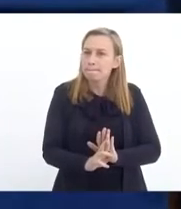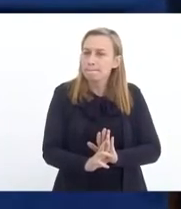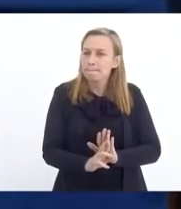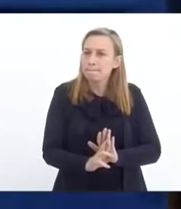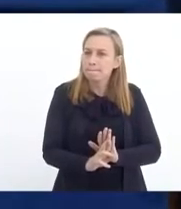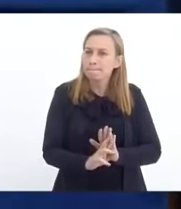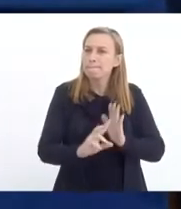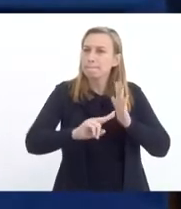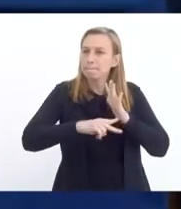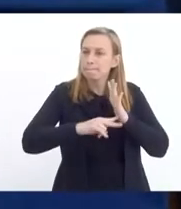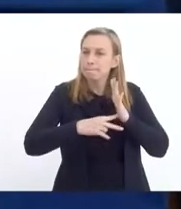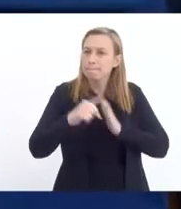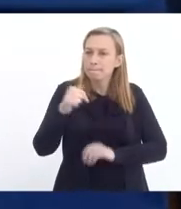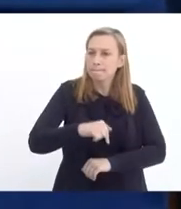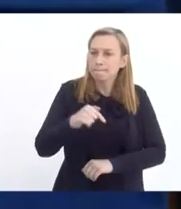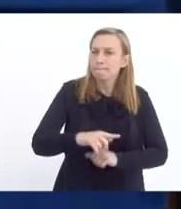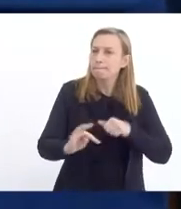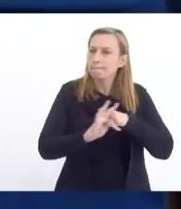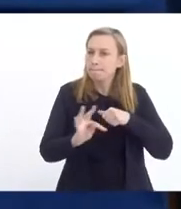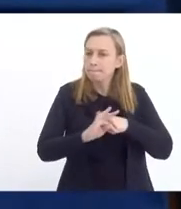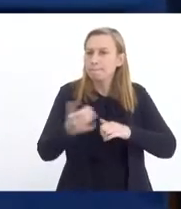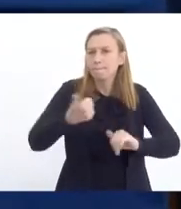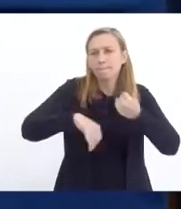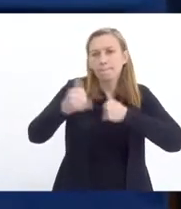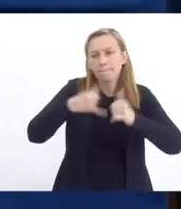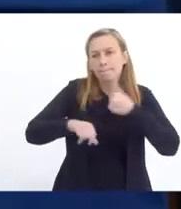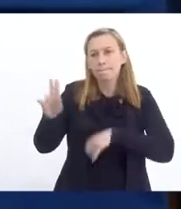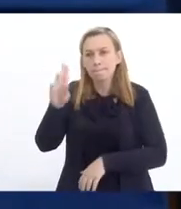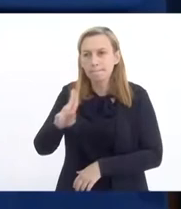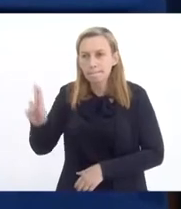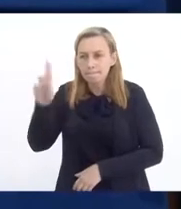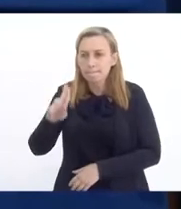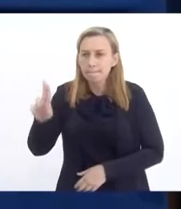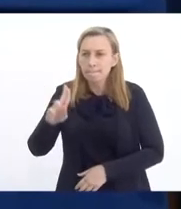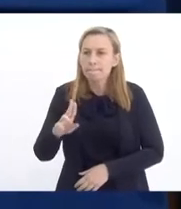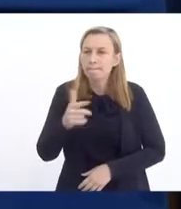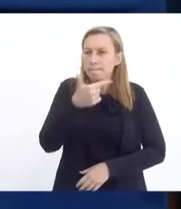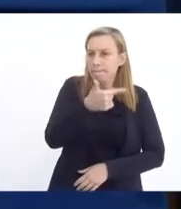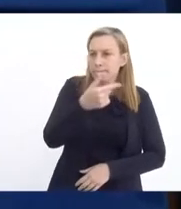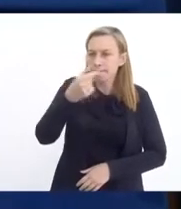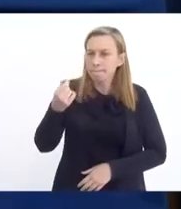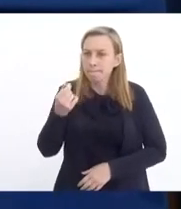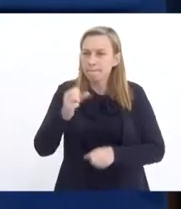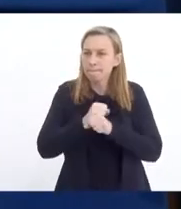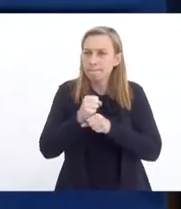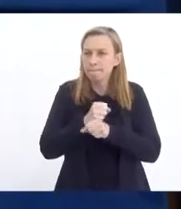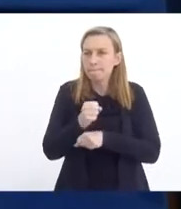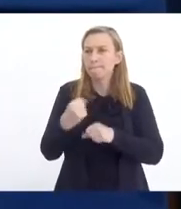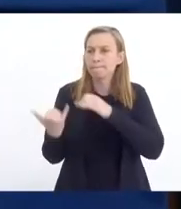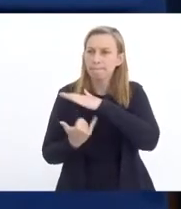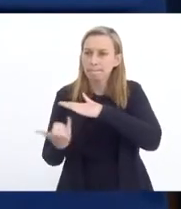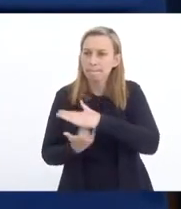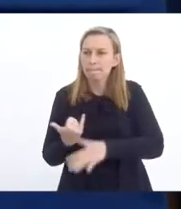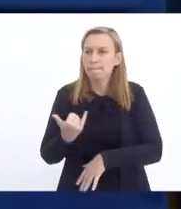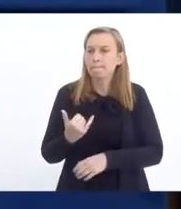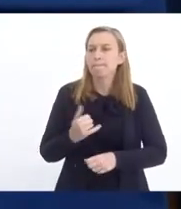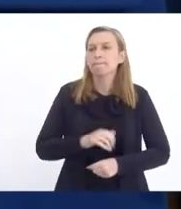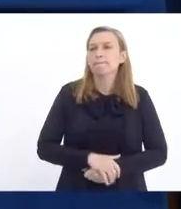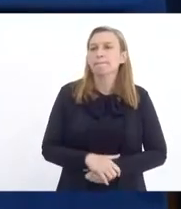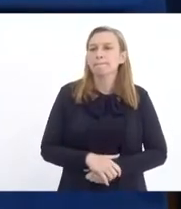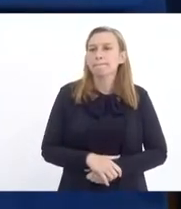que é o sindicato aqui. Sou técnica em química nessa universidade. Estou há quase 20 anos na instituição. Ano que vem faço 20